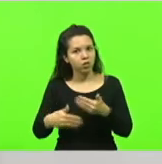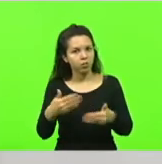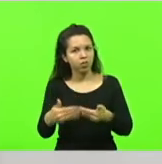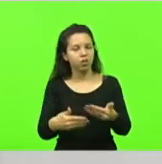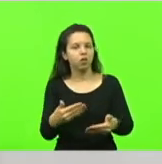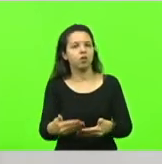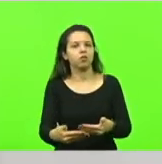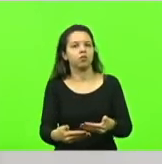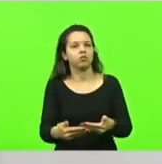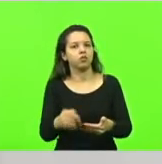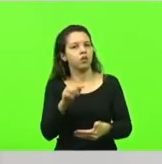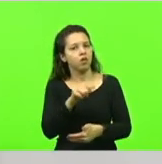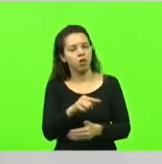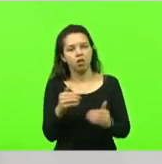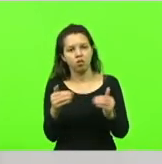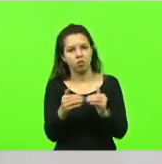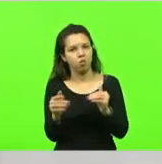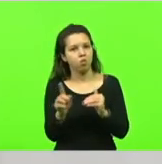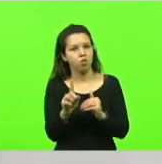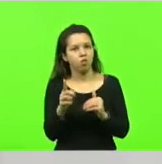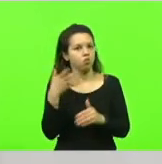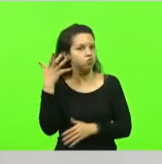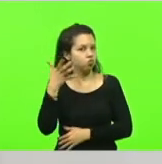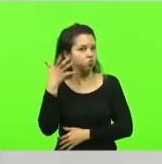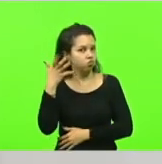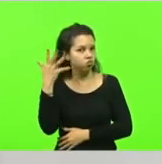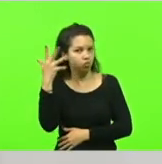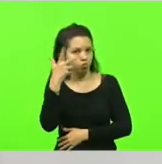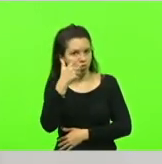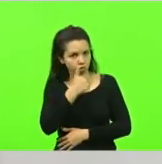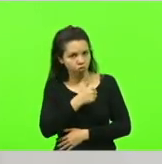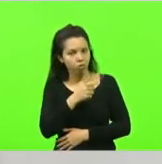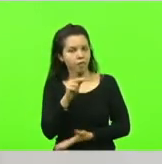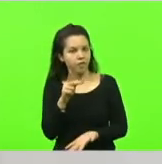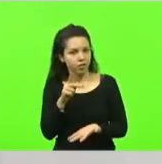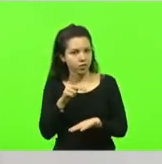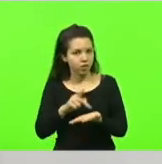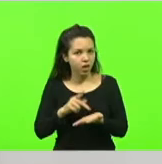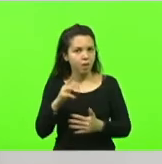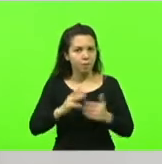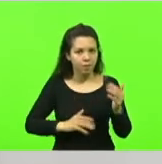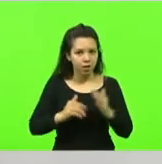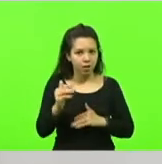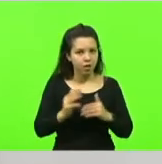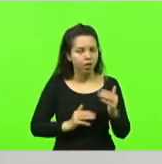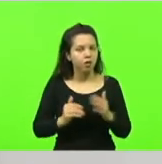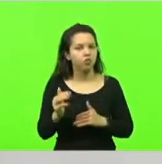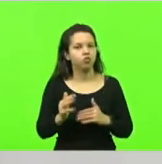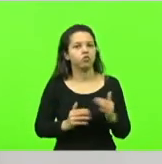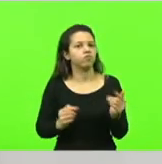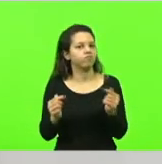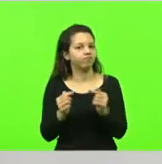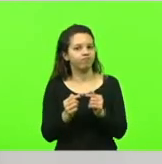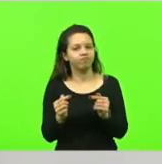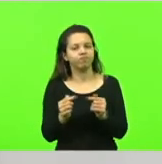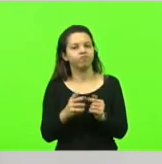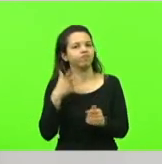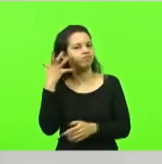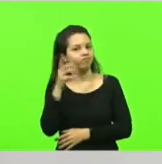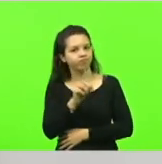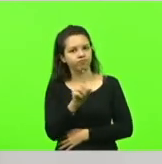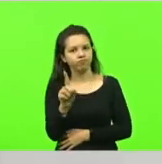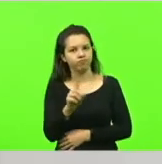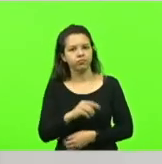coisas incoerentes, porque o discurso é muito bonito, mas a prática não condiz com a fala. Obrigado, presidente.